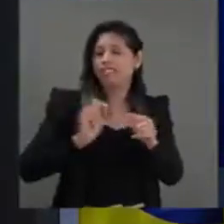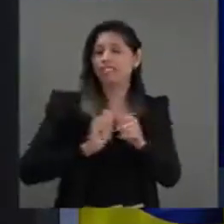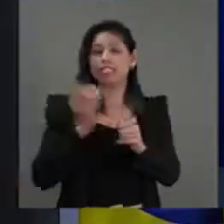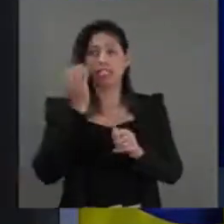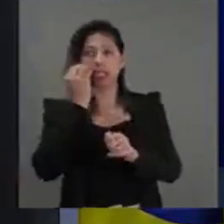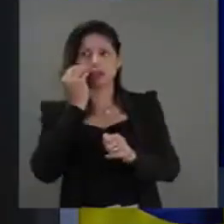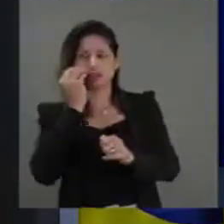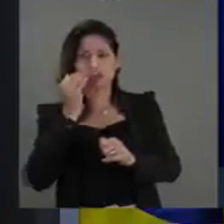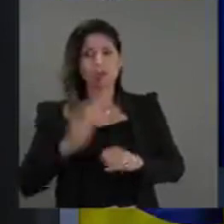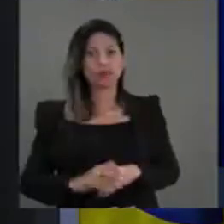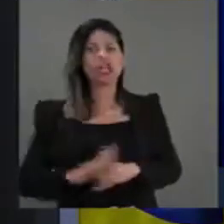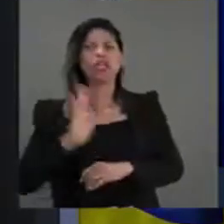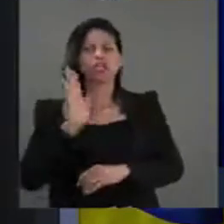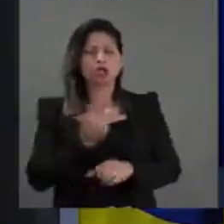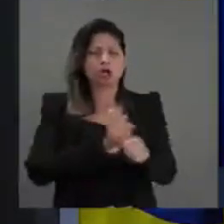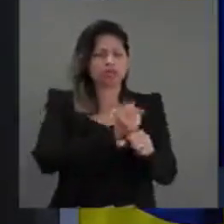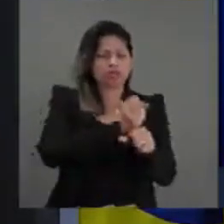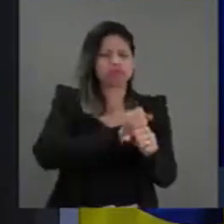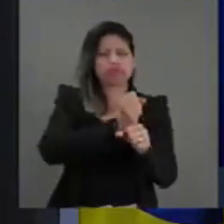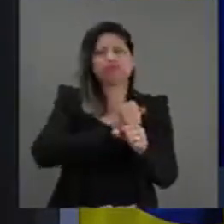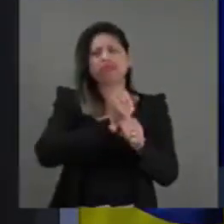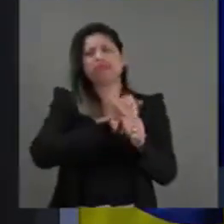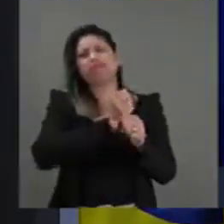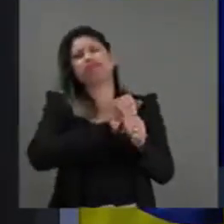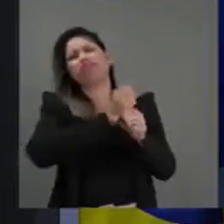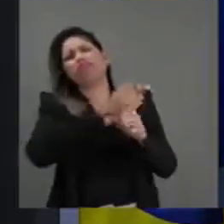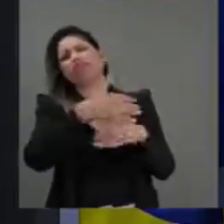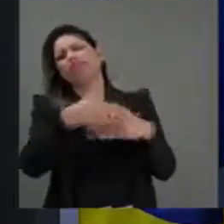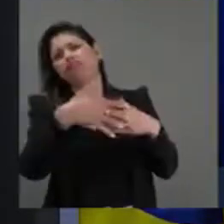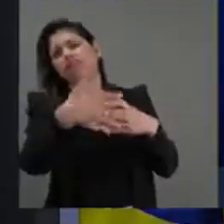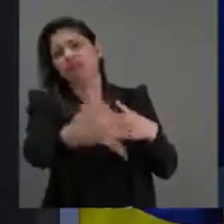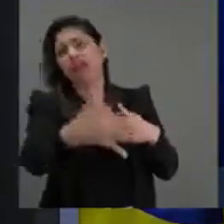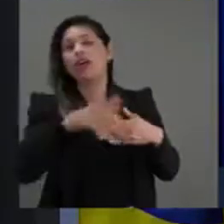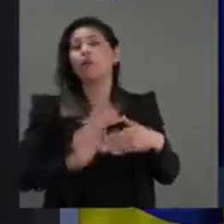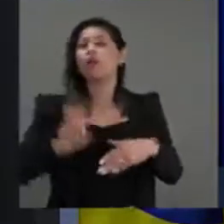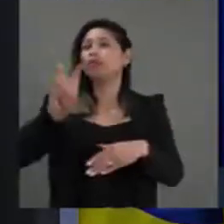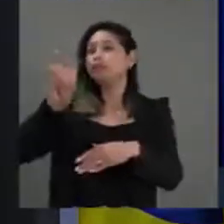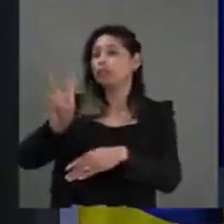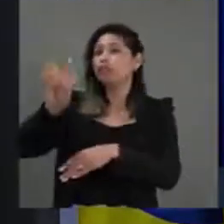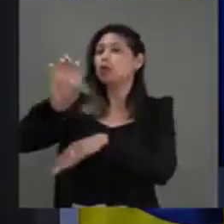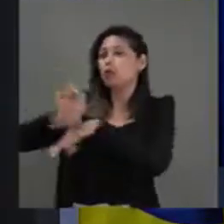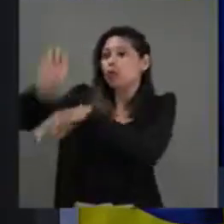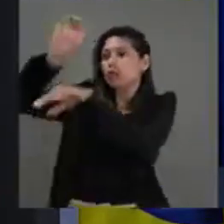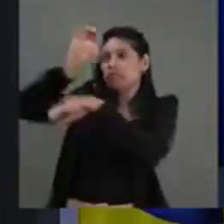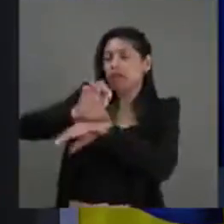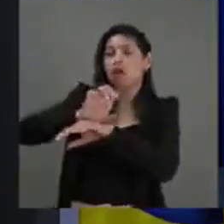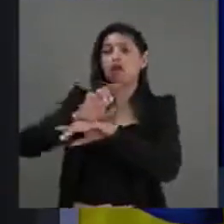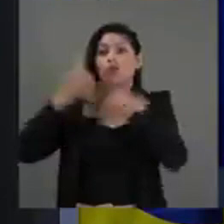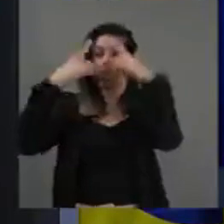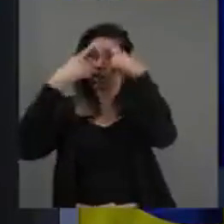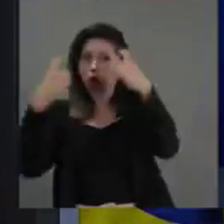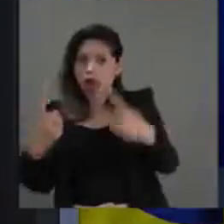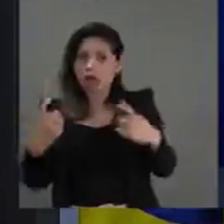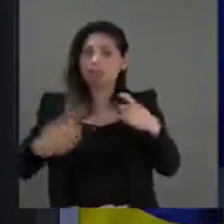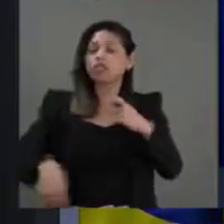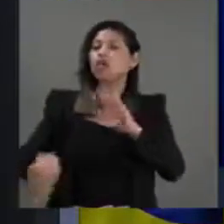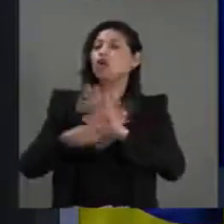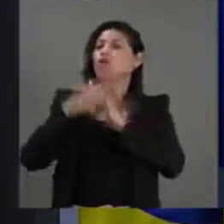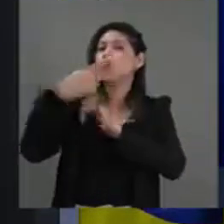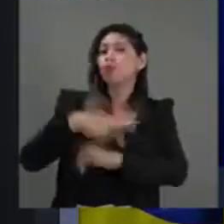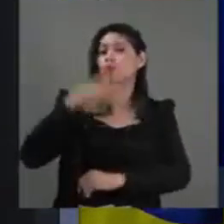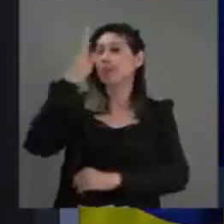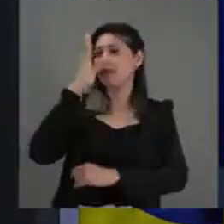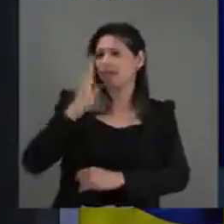muitos anos, o Ceará figura entre os 5 estados mais violentos do Brasil, com índices superiores a 30 assassinatos por 100